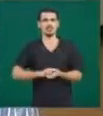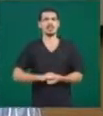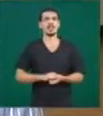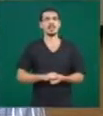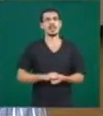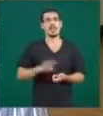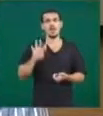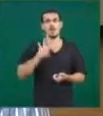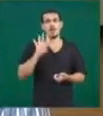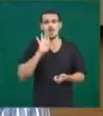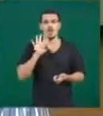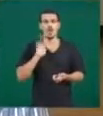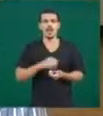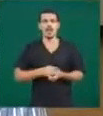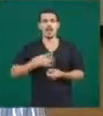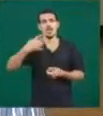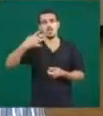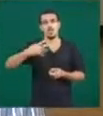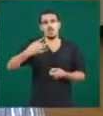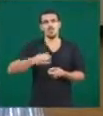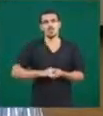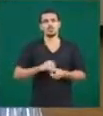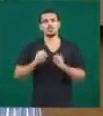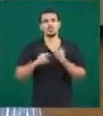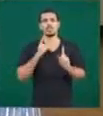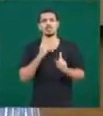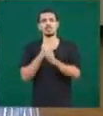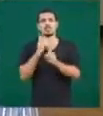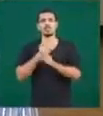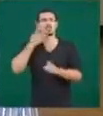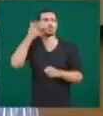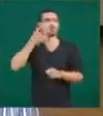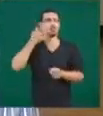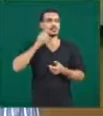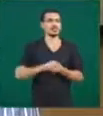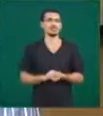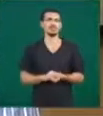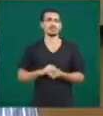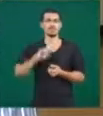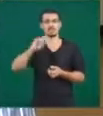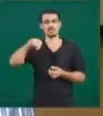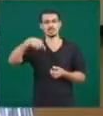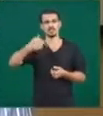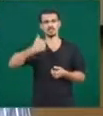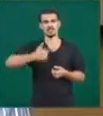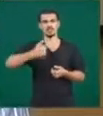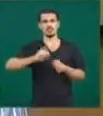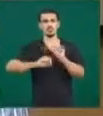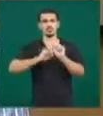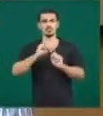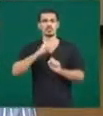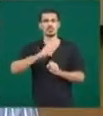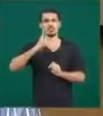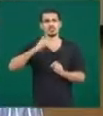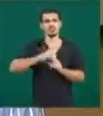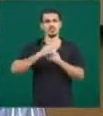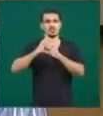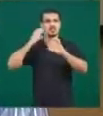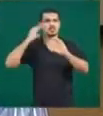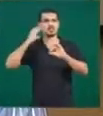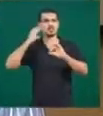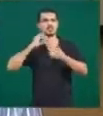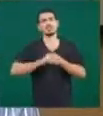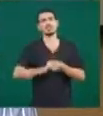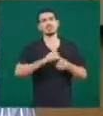encontro, ciclo de palestras, tá? E o segundo dia, o dia do engenheiro agrônomo, com fraternização e algumas homenagens